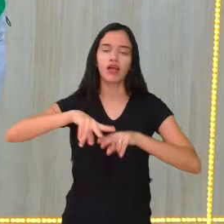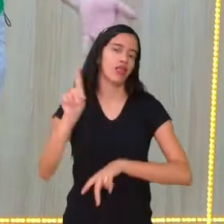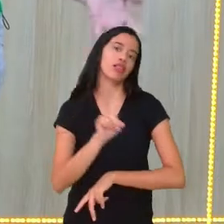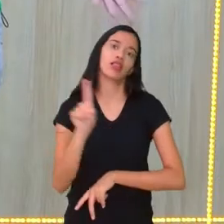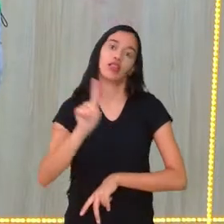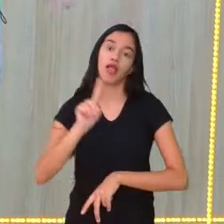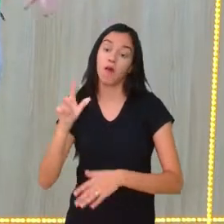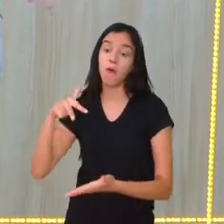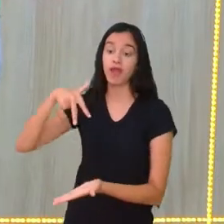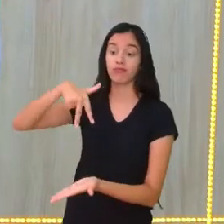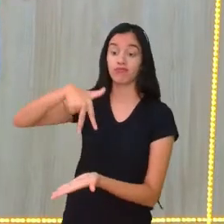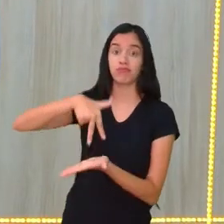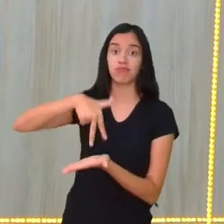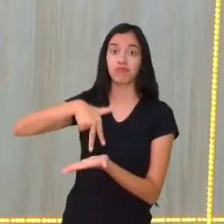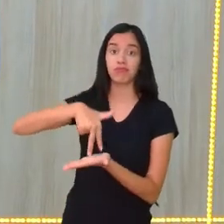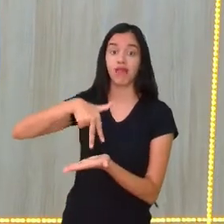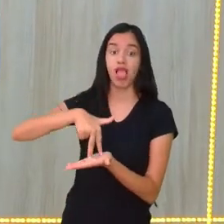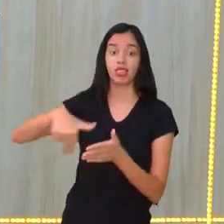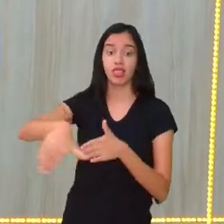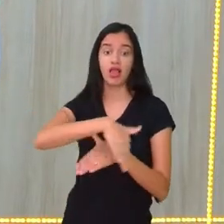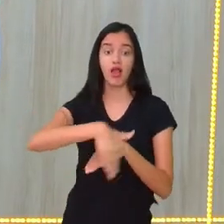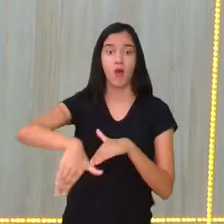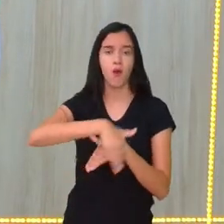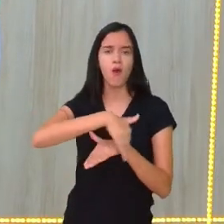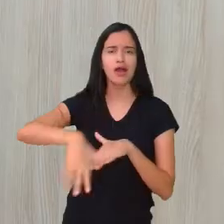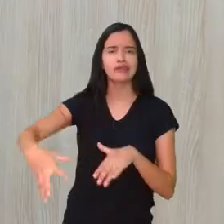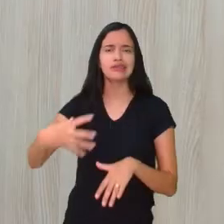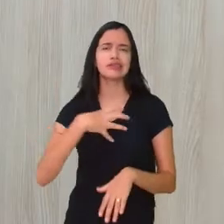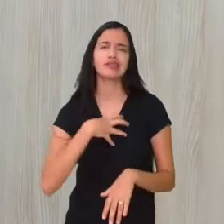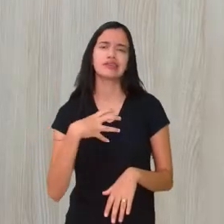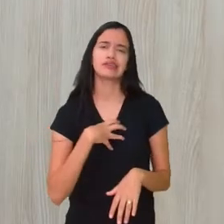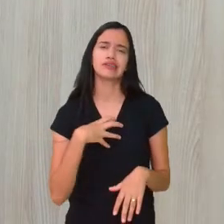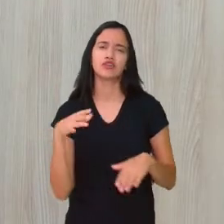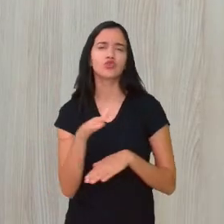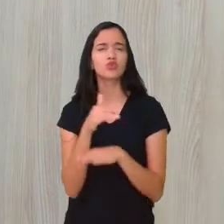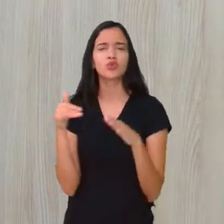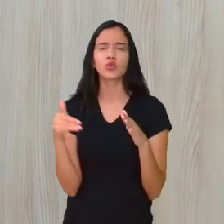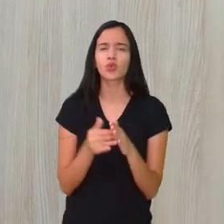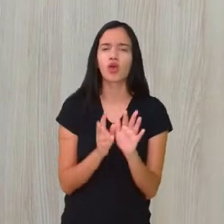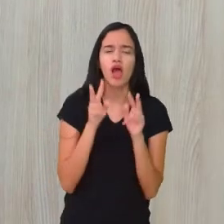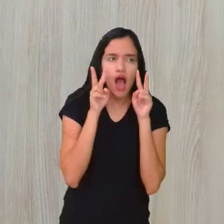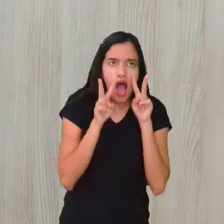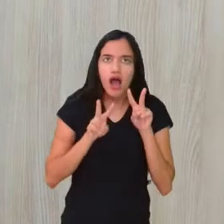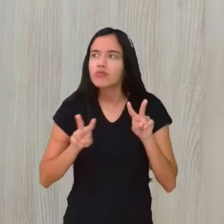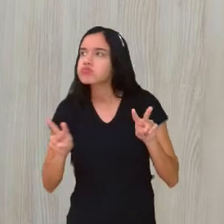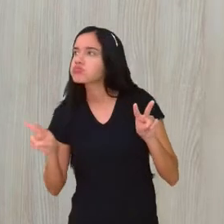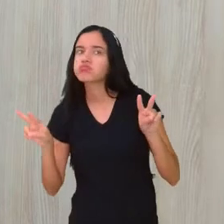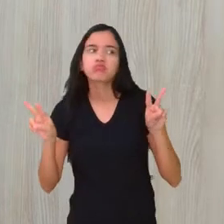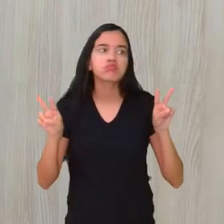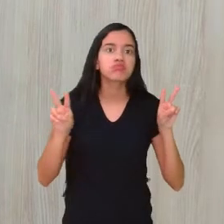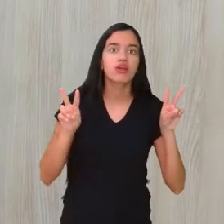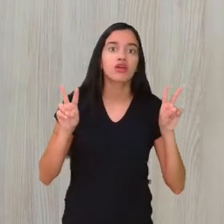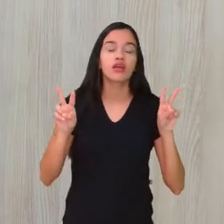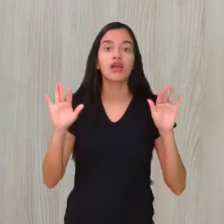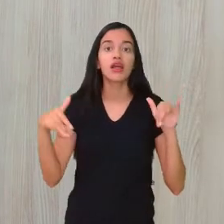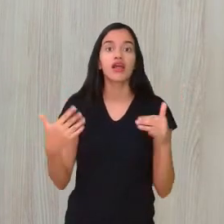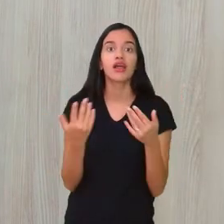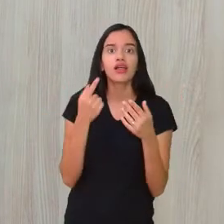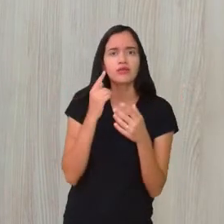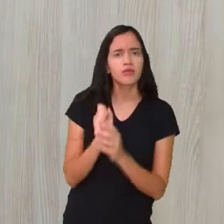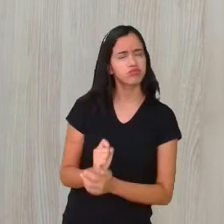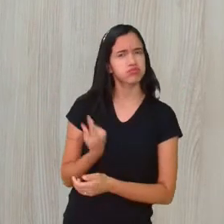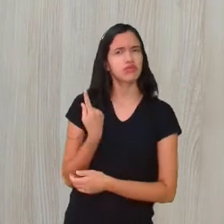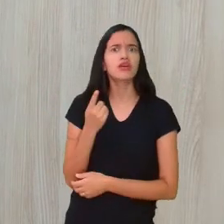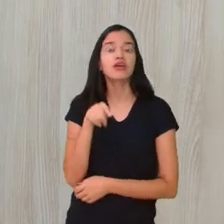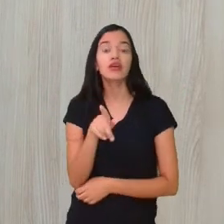em pé na rua, né? Em pé na rua e sentindo tudo aquilo, vendo, né? E fazendo aquele